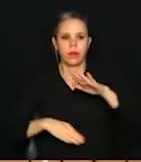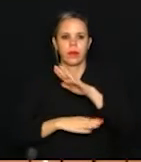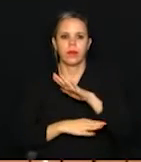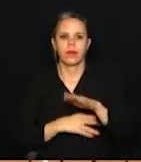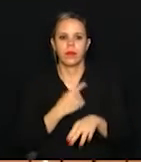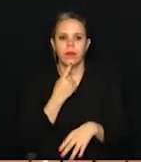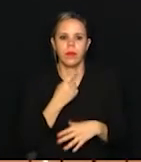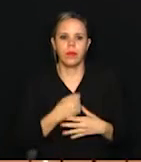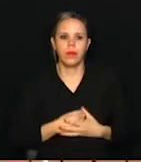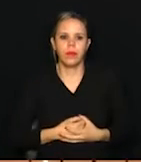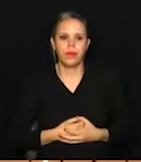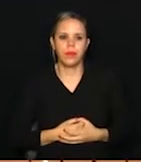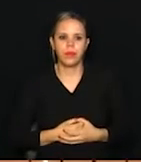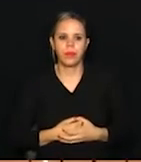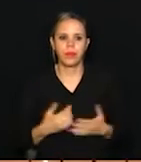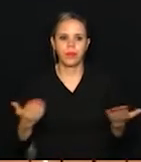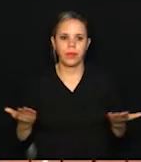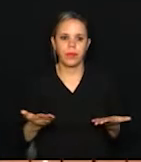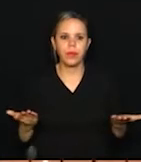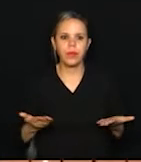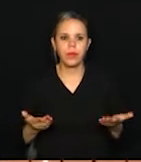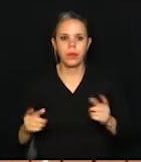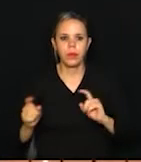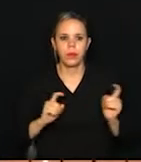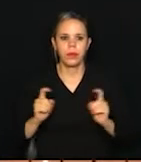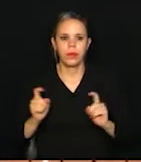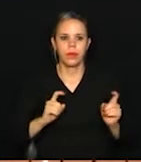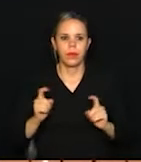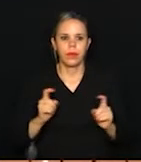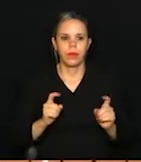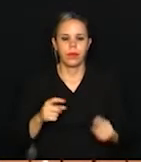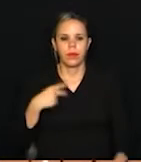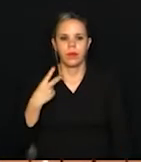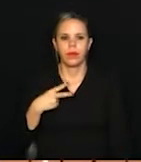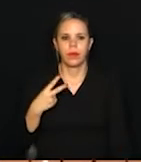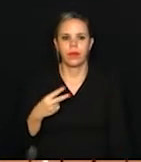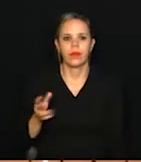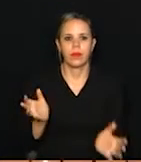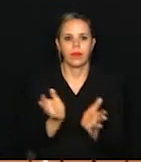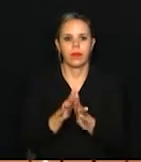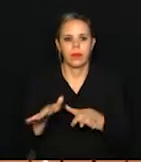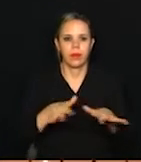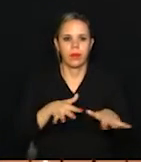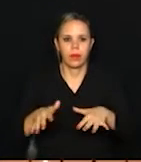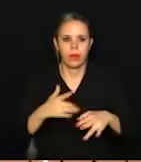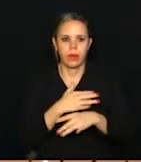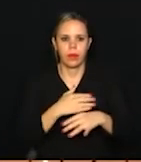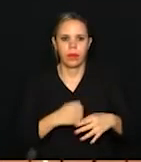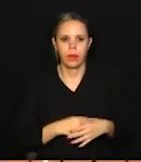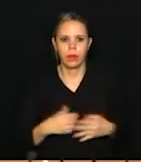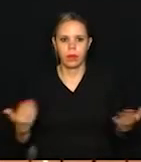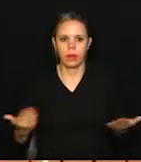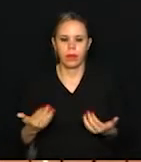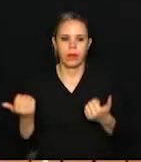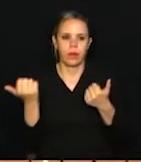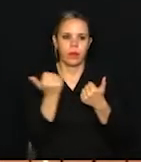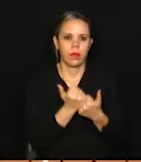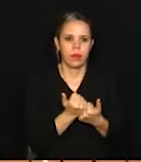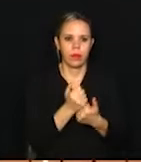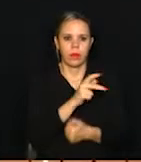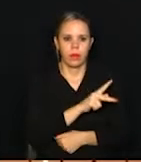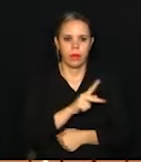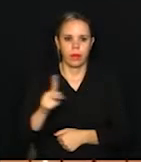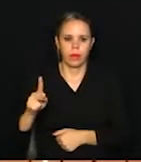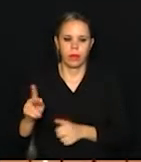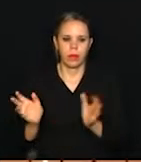de Campinas. Hoje, a audiência presidida pela Comissão de Mobilidade Urbana. Hoje eu substituo aqui o presidente